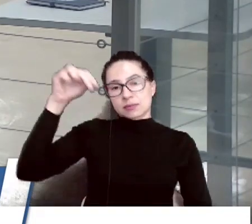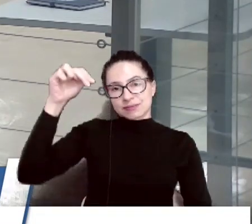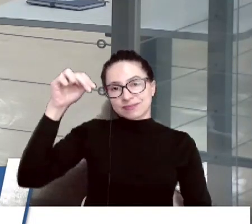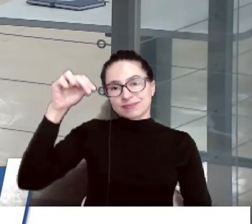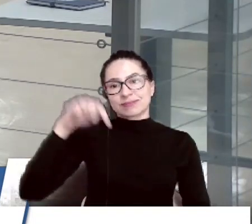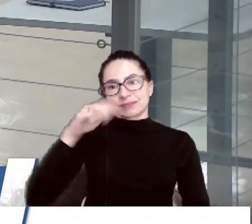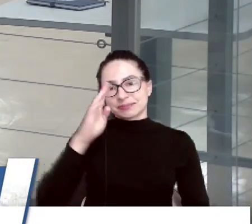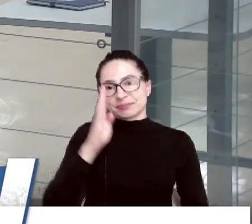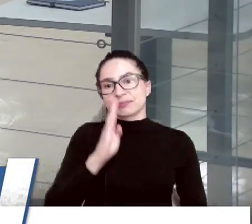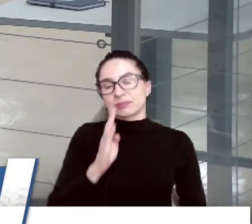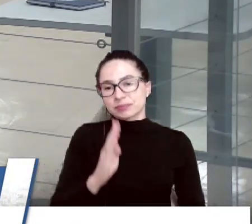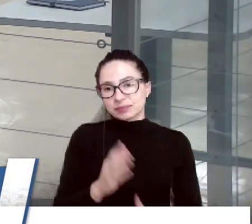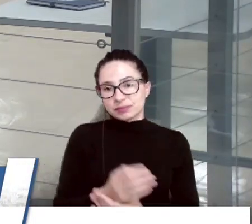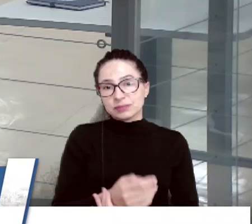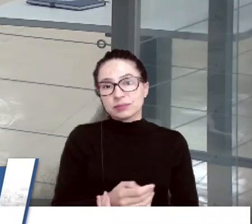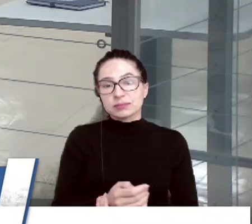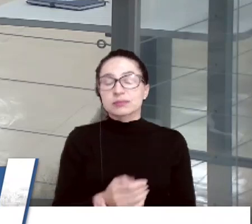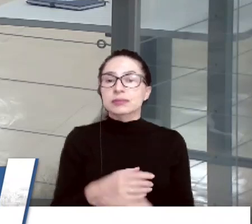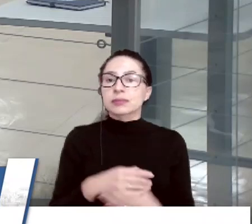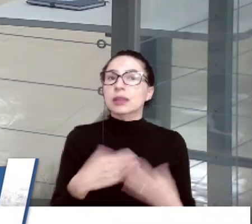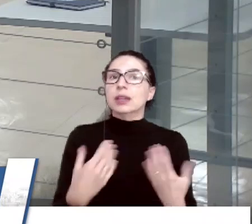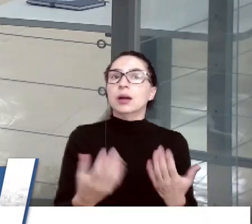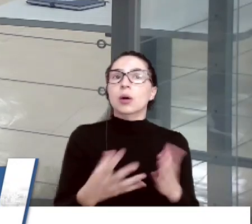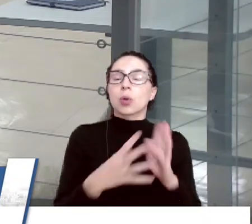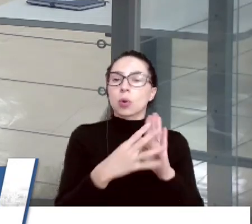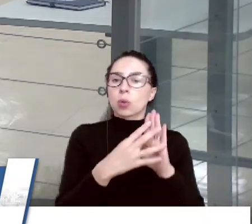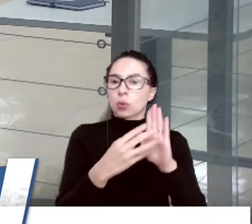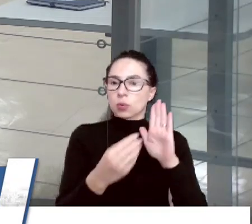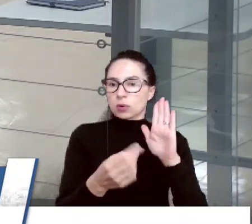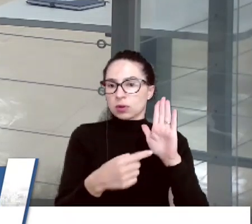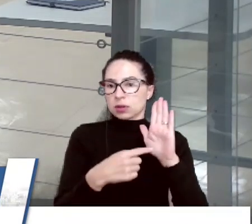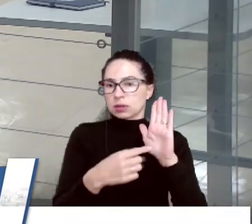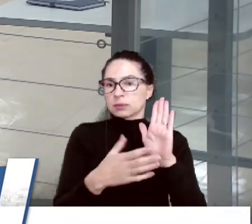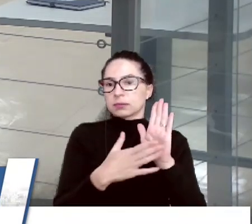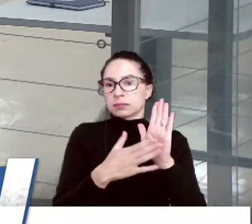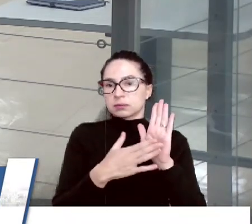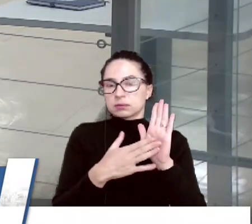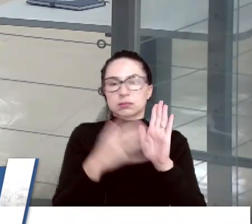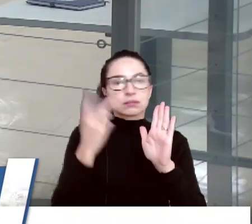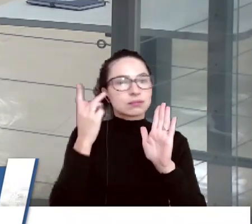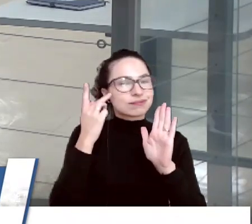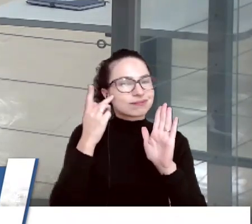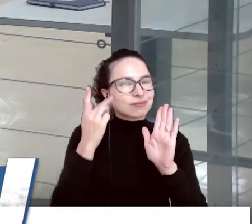Então, o modelo que se propõe para São Paulo é um modelo perverso.